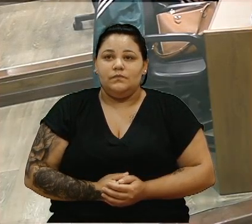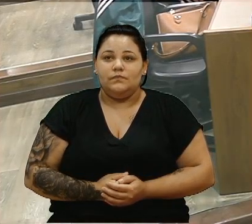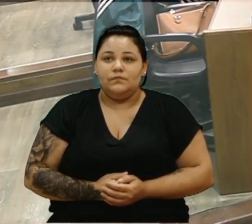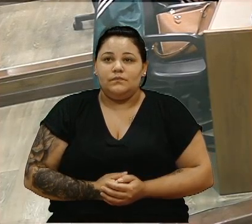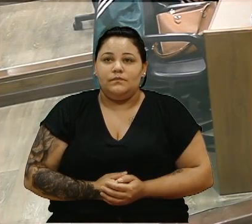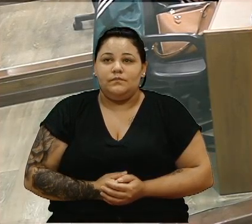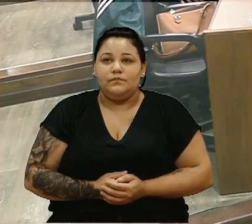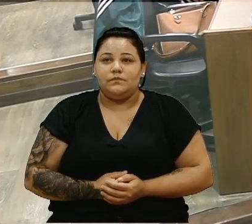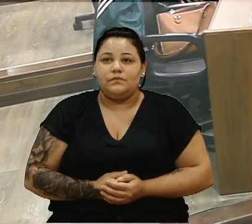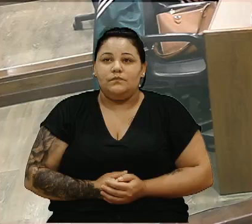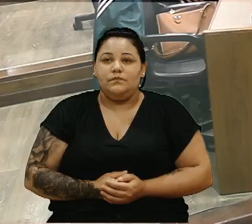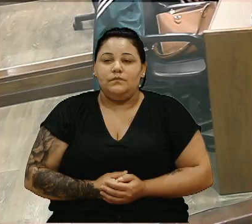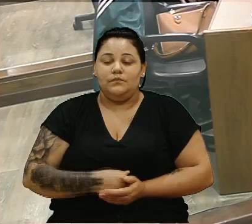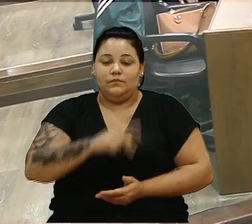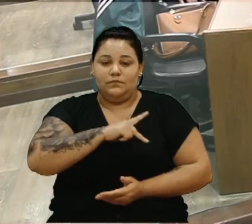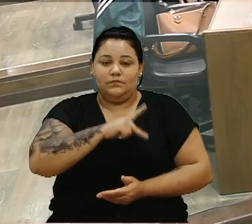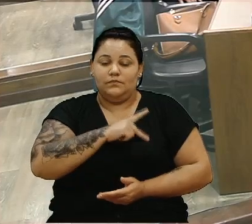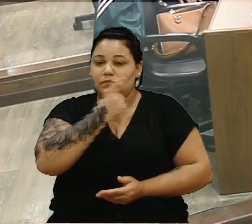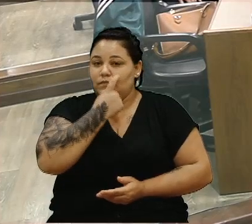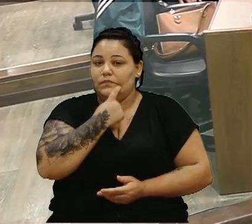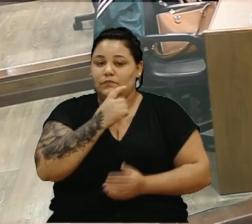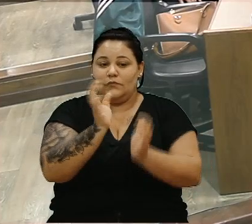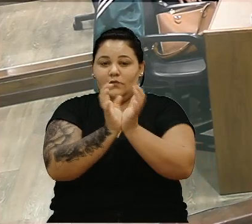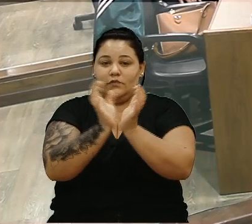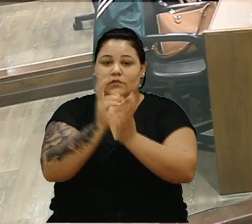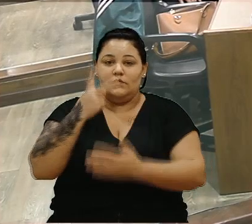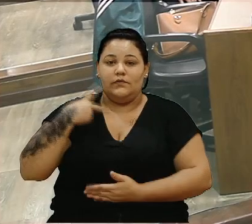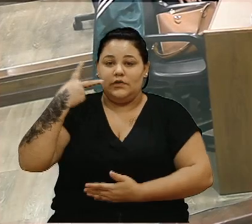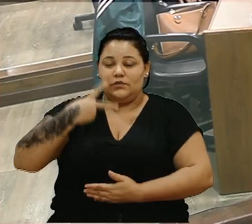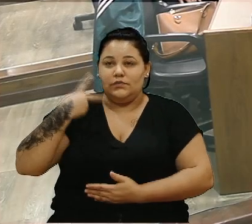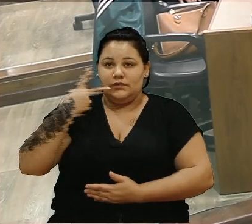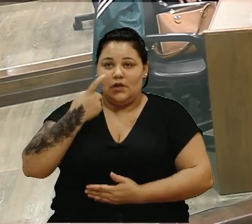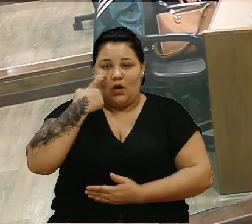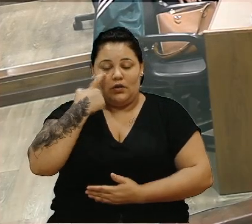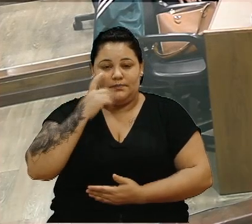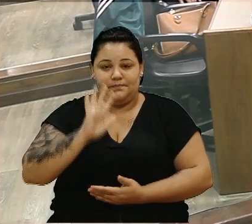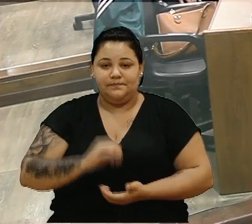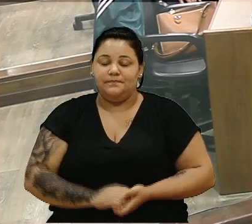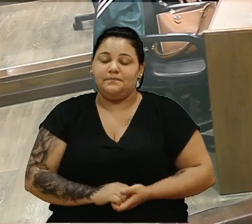Vamos lá, meu presidente Wagner Petrini, colegas vereadores. Olha,